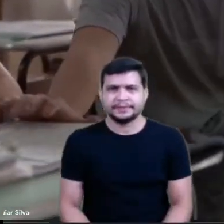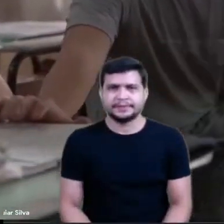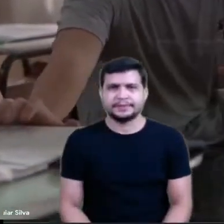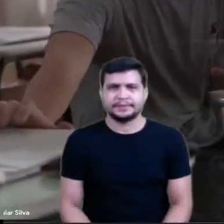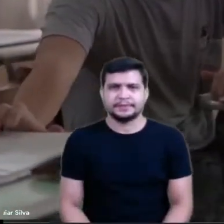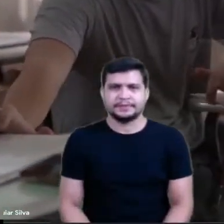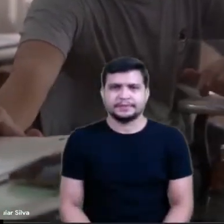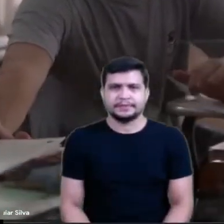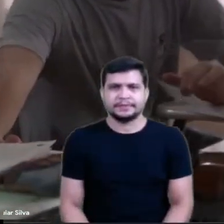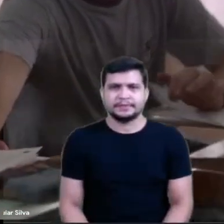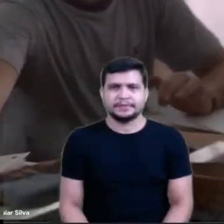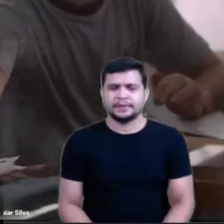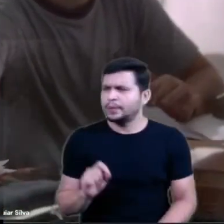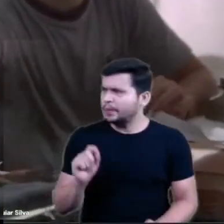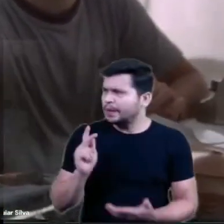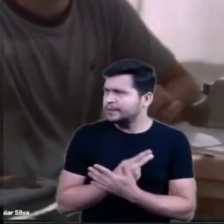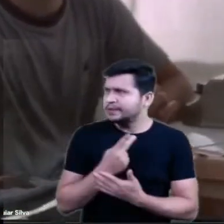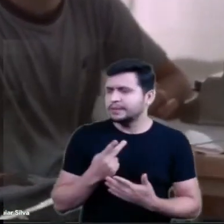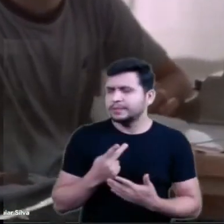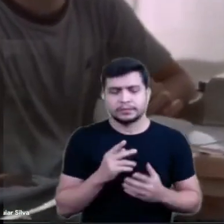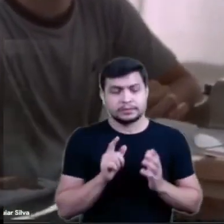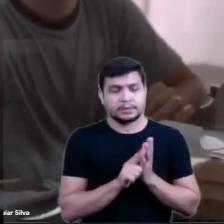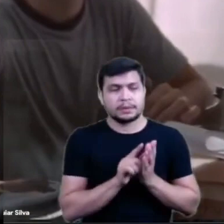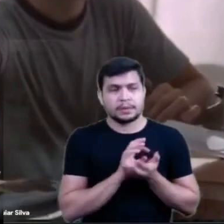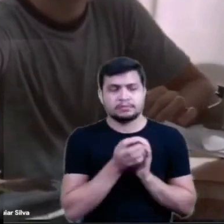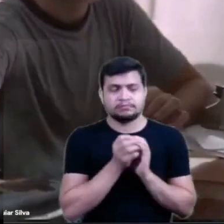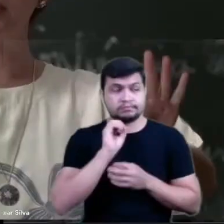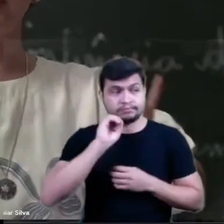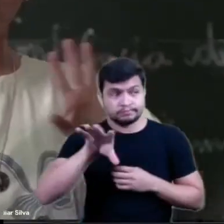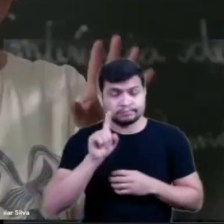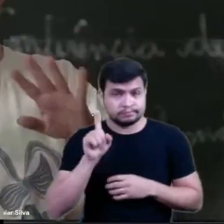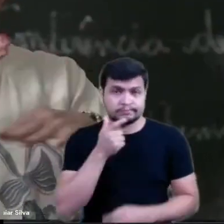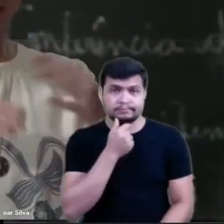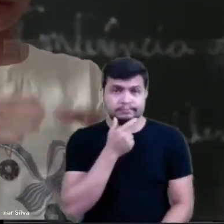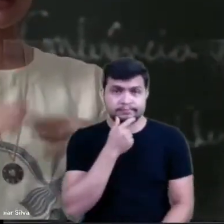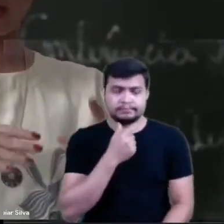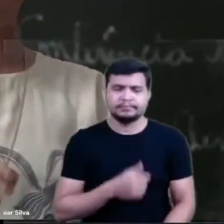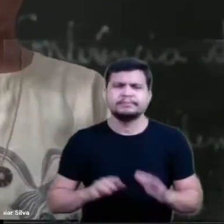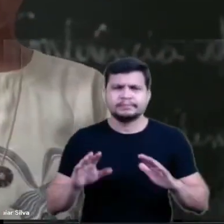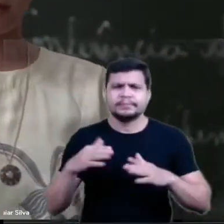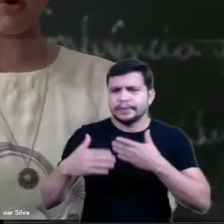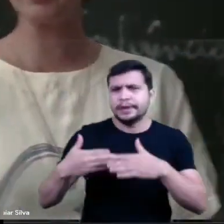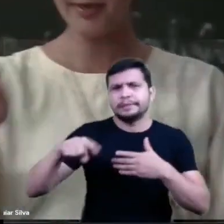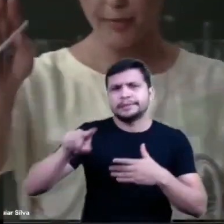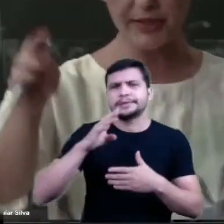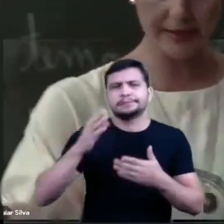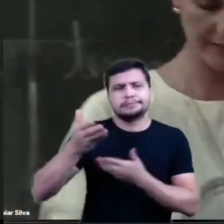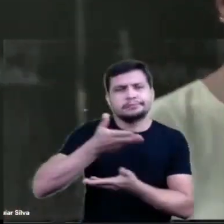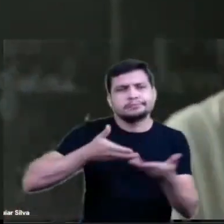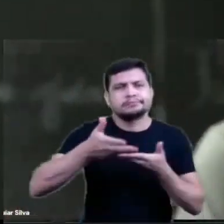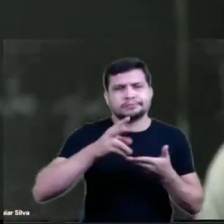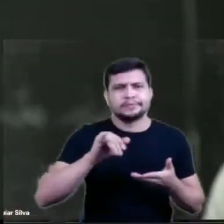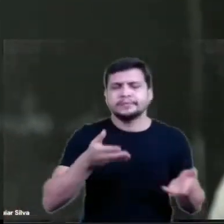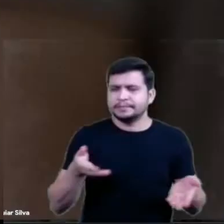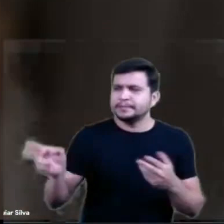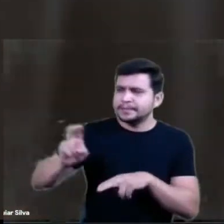O que aconteceu? Ai, os meninos jogaram uma bolinha de papel no Gabriel. Bom, com o tempo vocês vão se conhecendo melhor, tá bom? Gabriel, pode